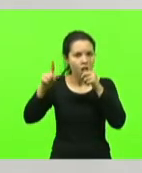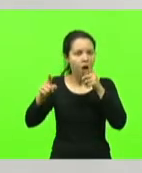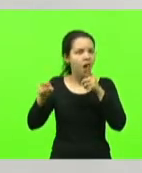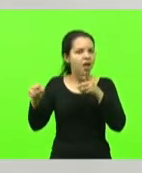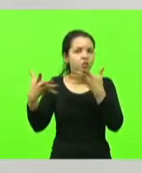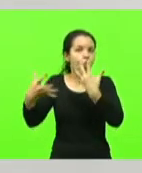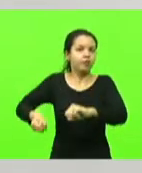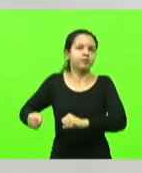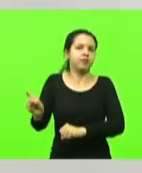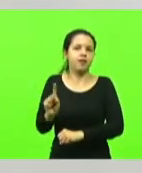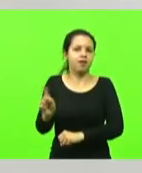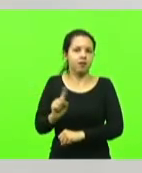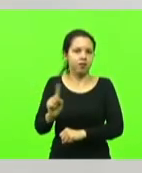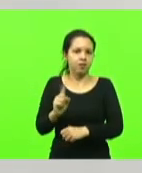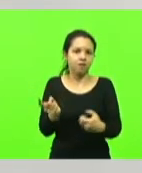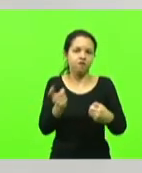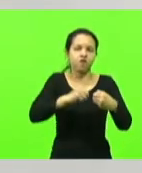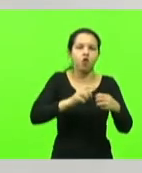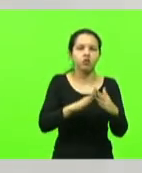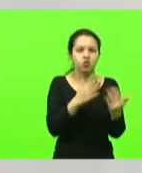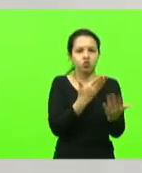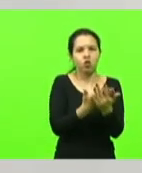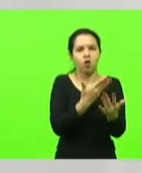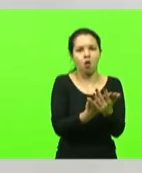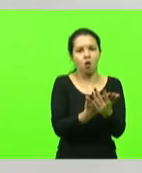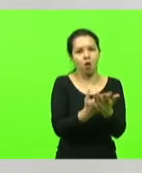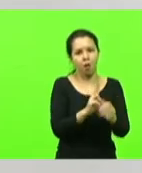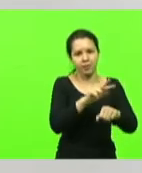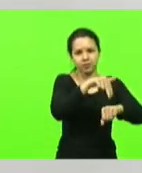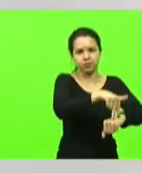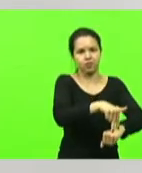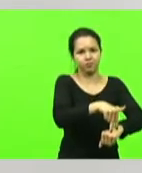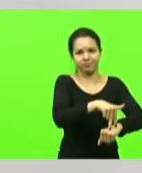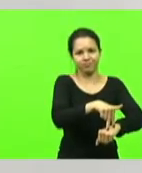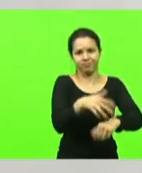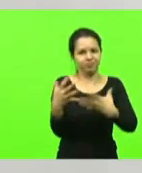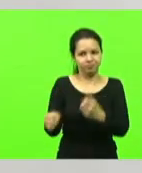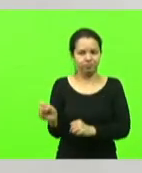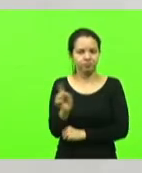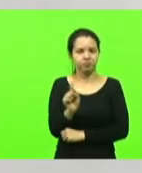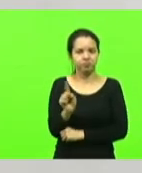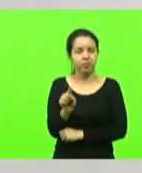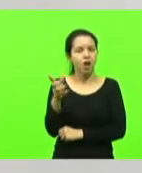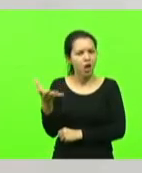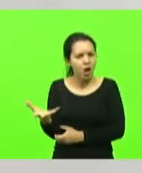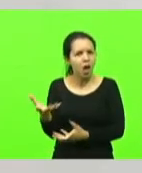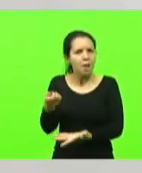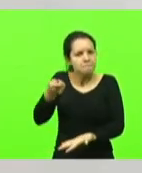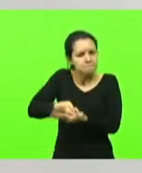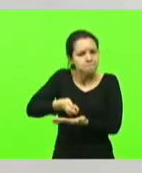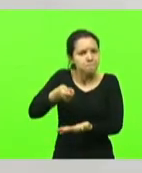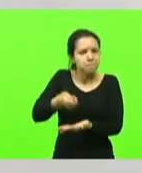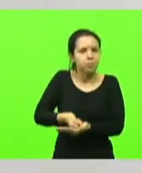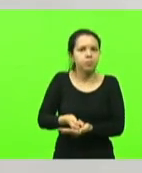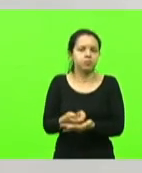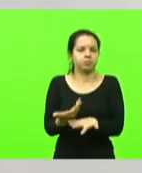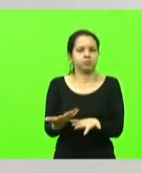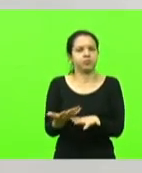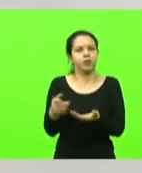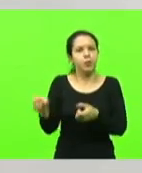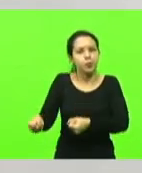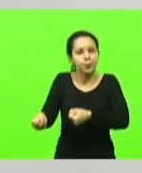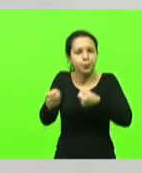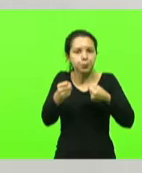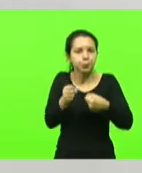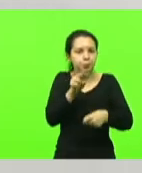das aulas presenciais. Não aceitaram. Querem impor, através do seu poder fiscalizador, o